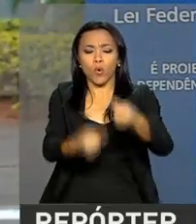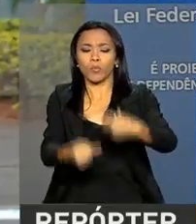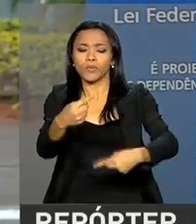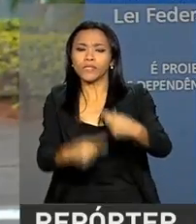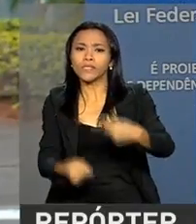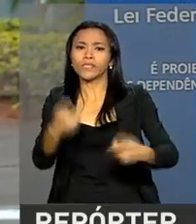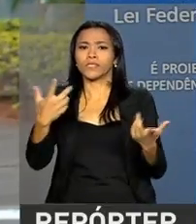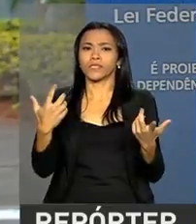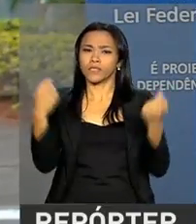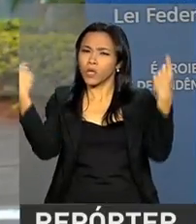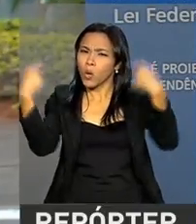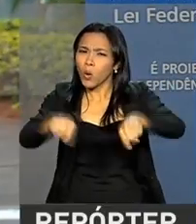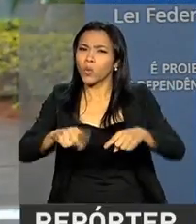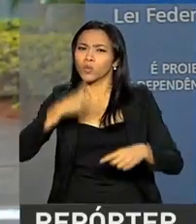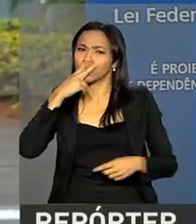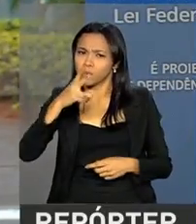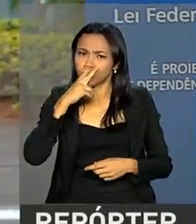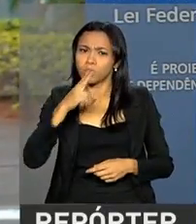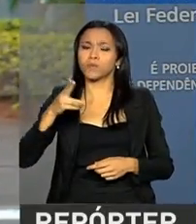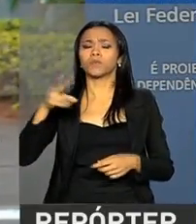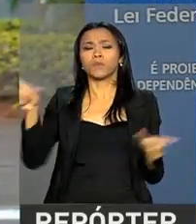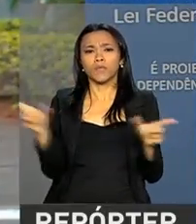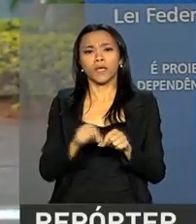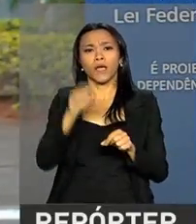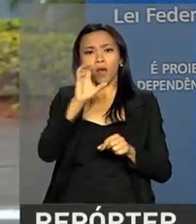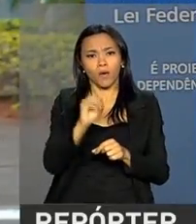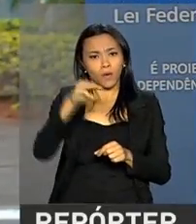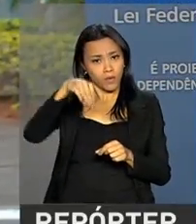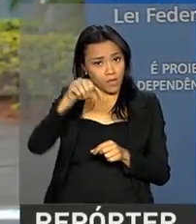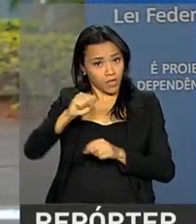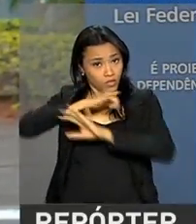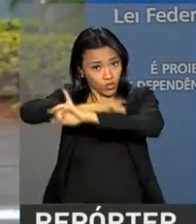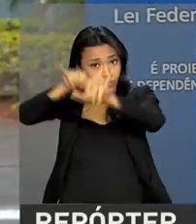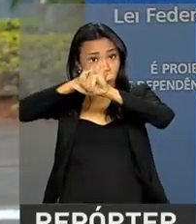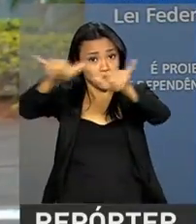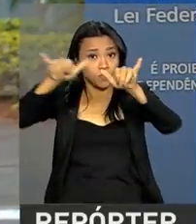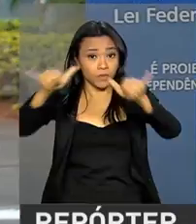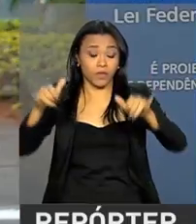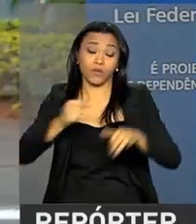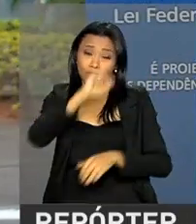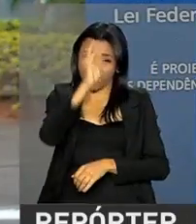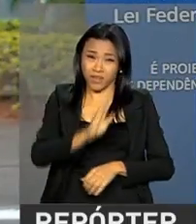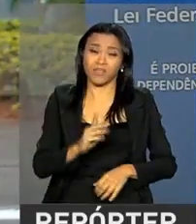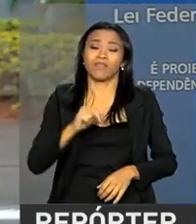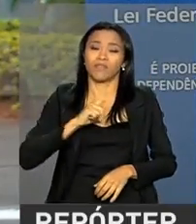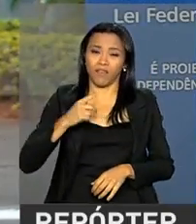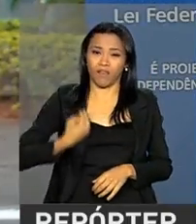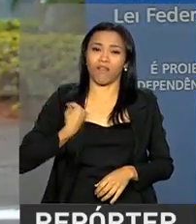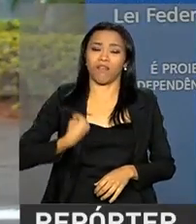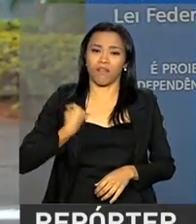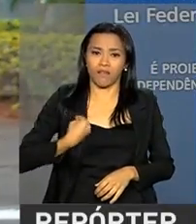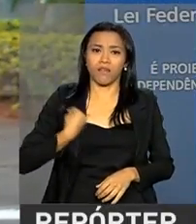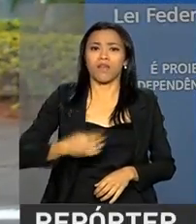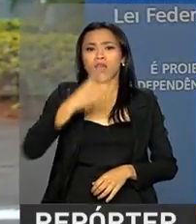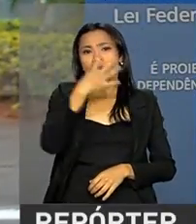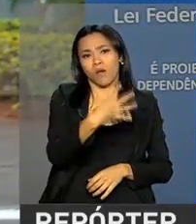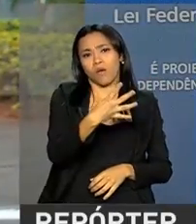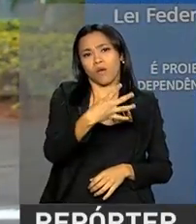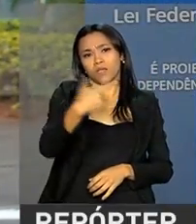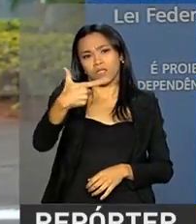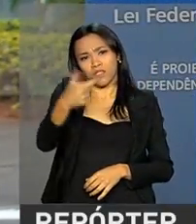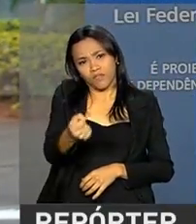ao fumo reconhecidas pela organização mundial da saúde o brasil ainda registra 420 8 mortes por dia